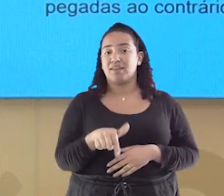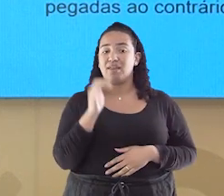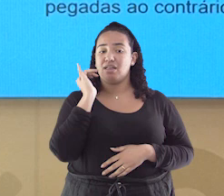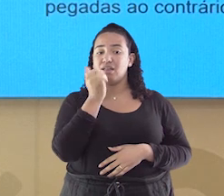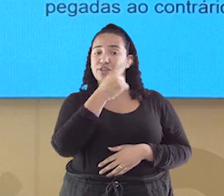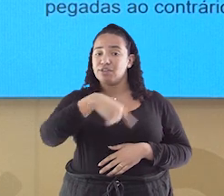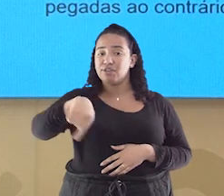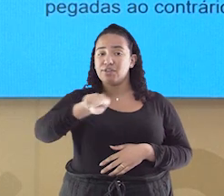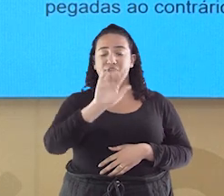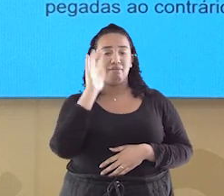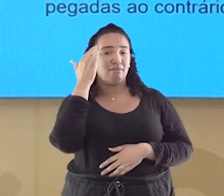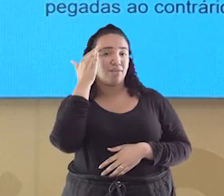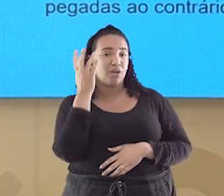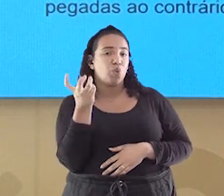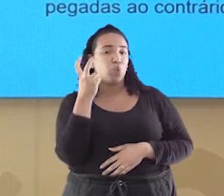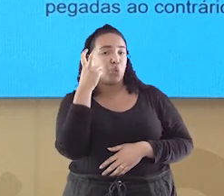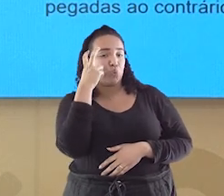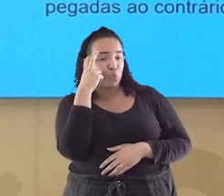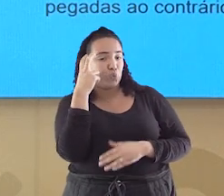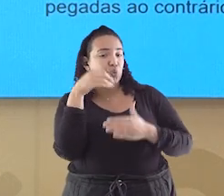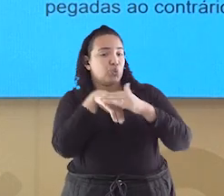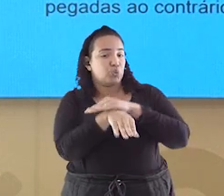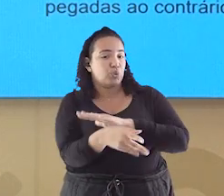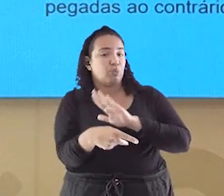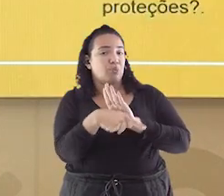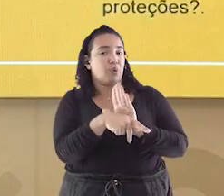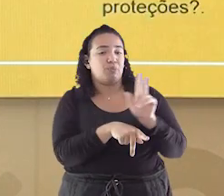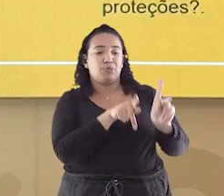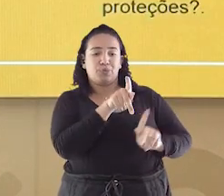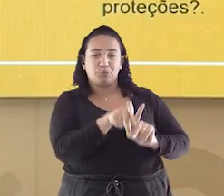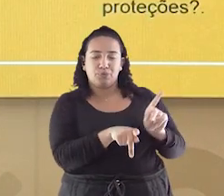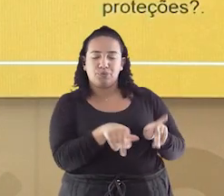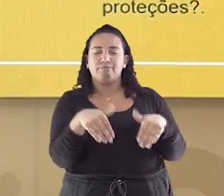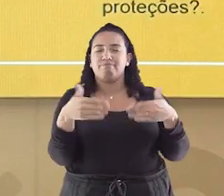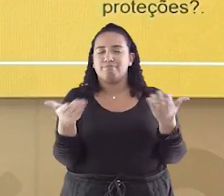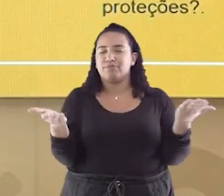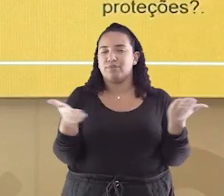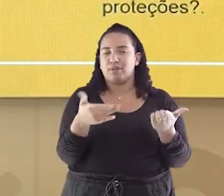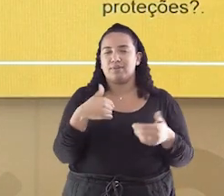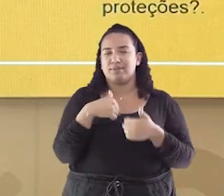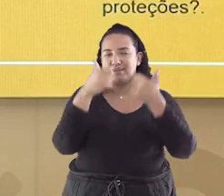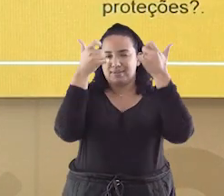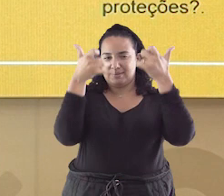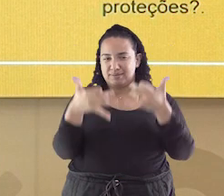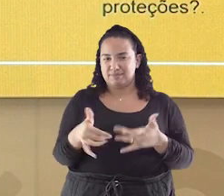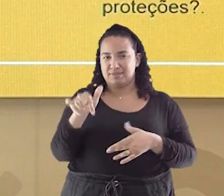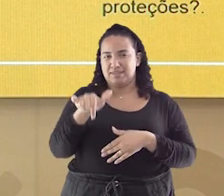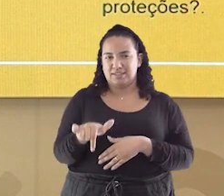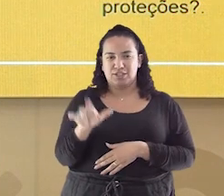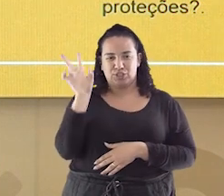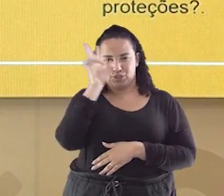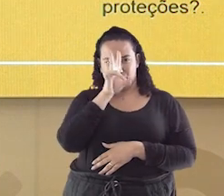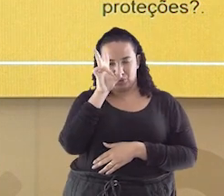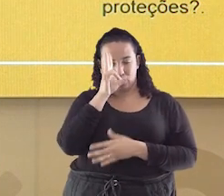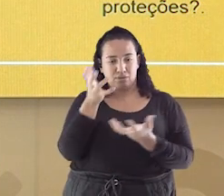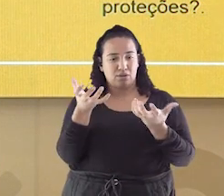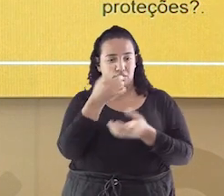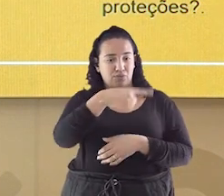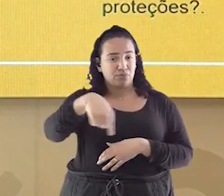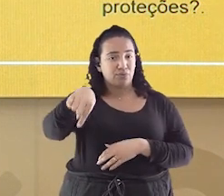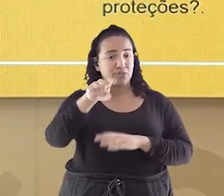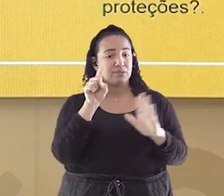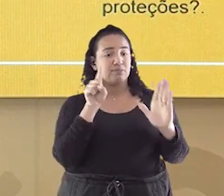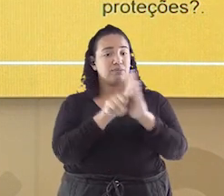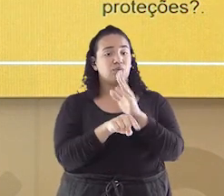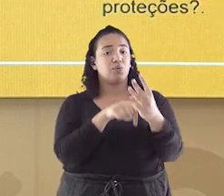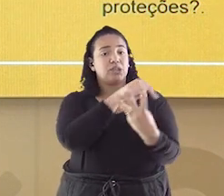excelente forma de entender a cultura e os costumes de um povo. Agora, depois que eu falei um pouquinho sobre a lenda do Curupira, quero que vocês me